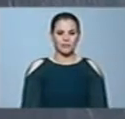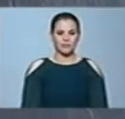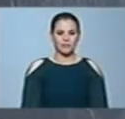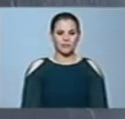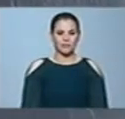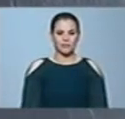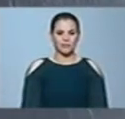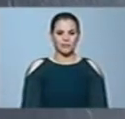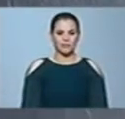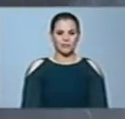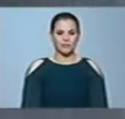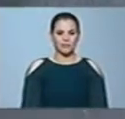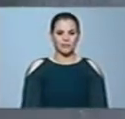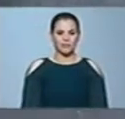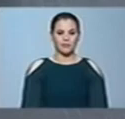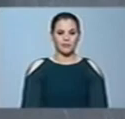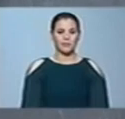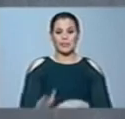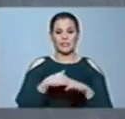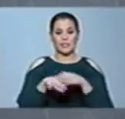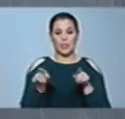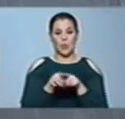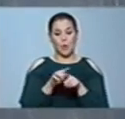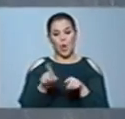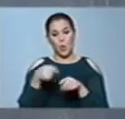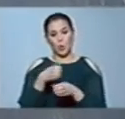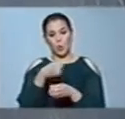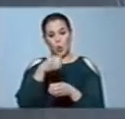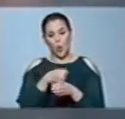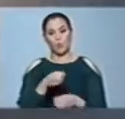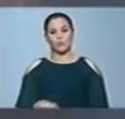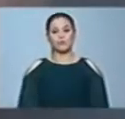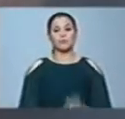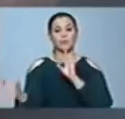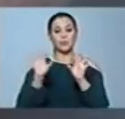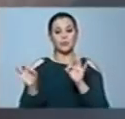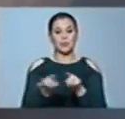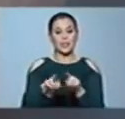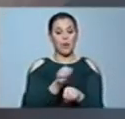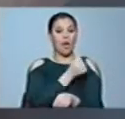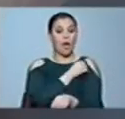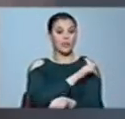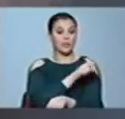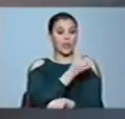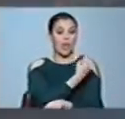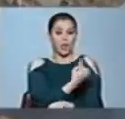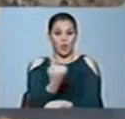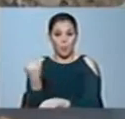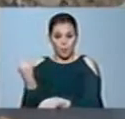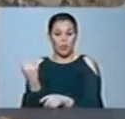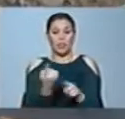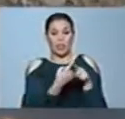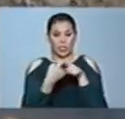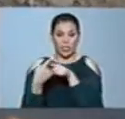vamos fazer o mesmo com outro carrinho tem casa vamos distribuir